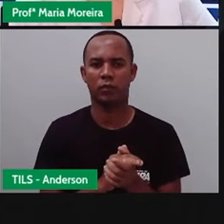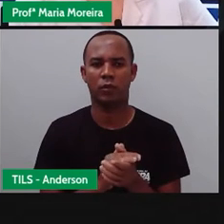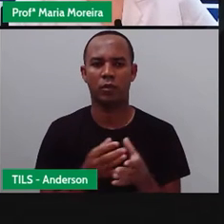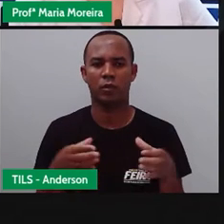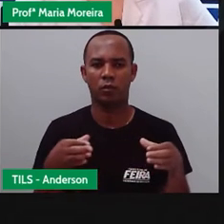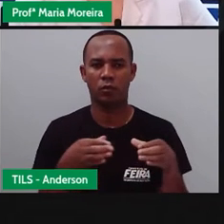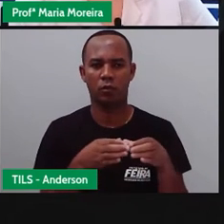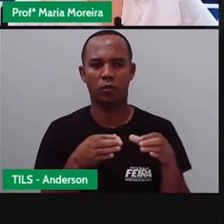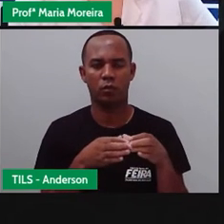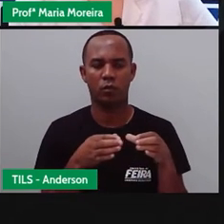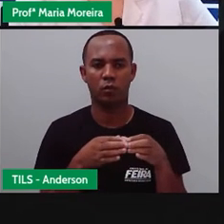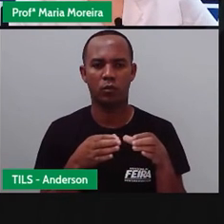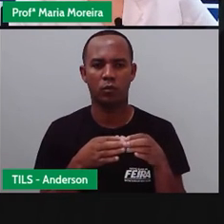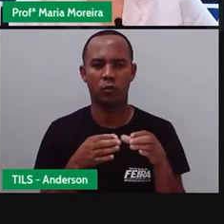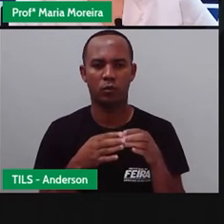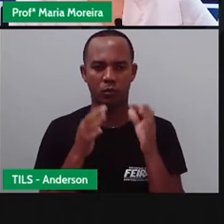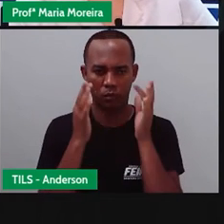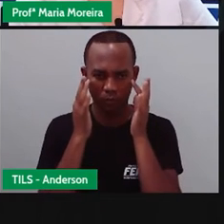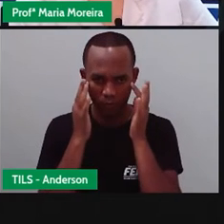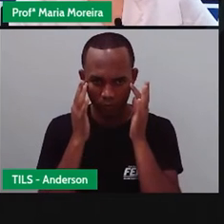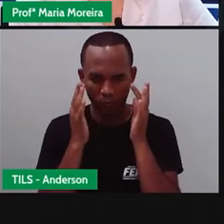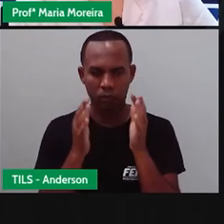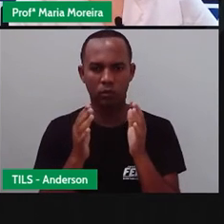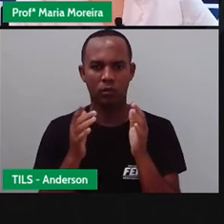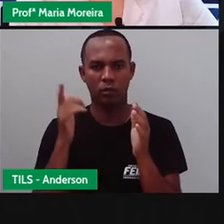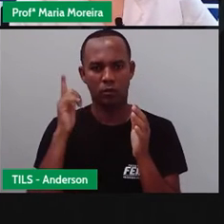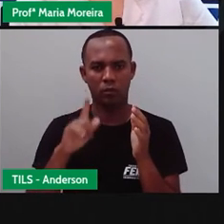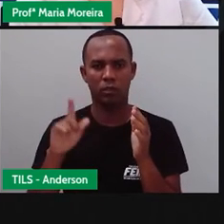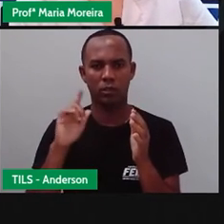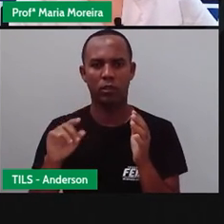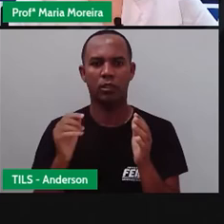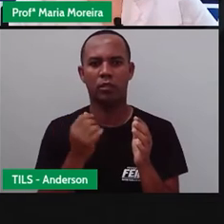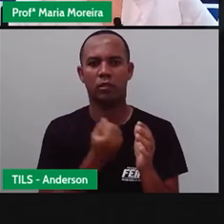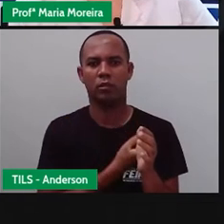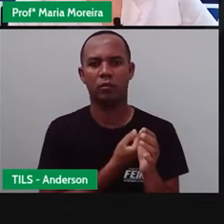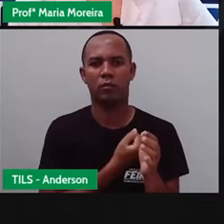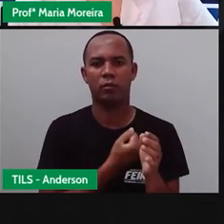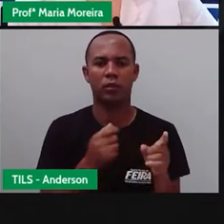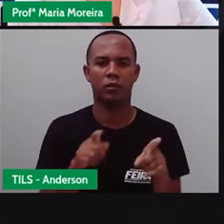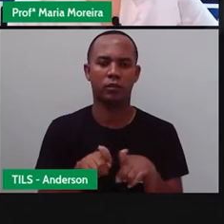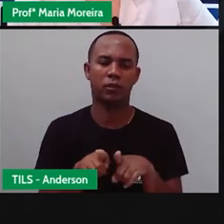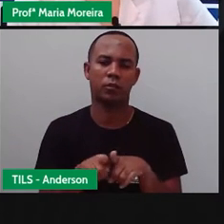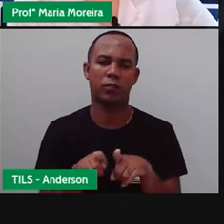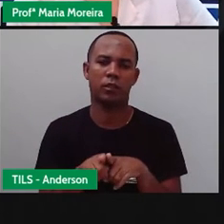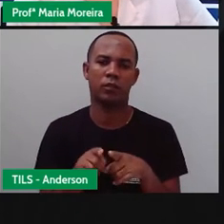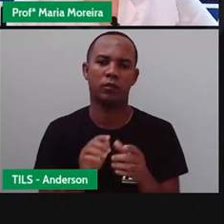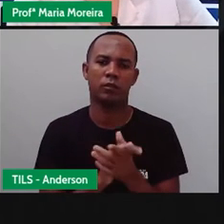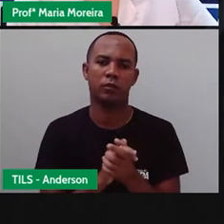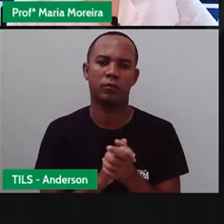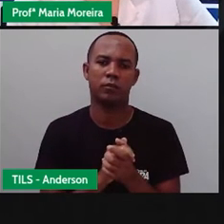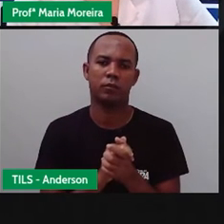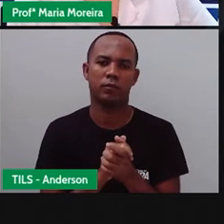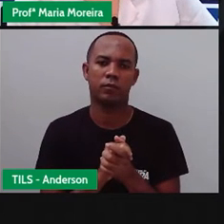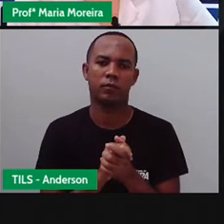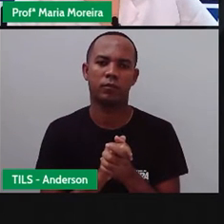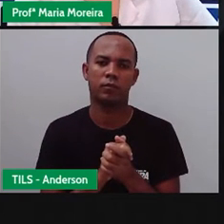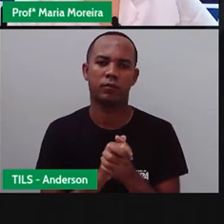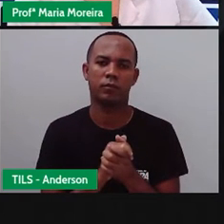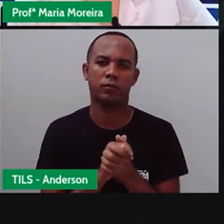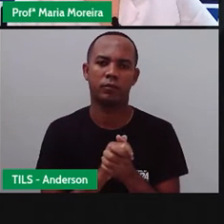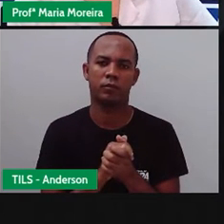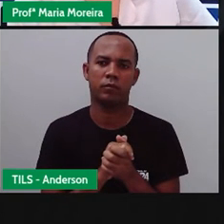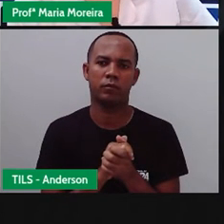chineses conseguem esses números então aqui seria o que ó na horizontal